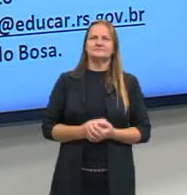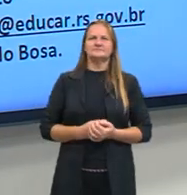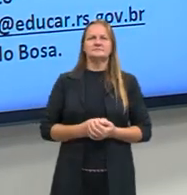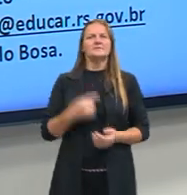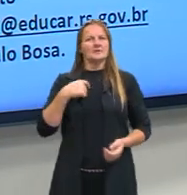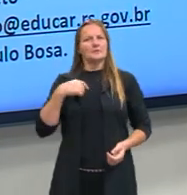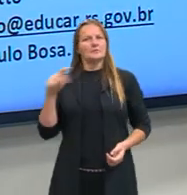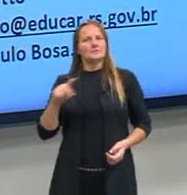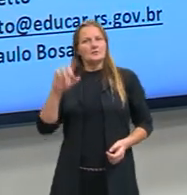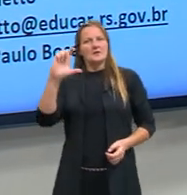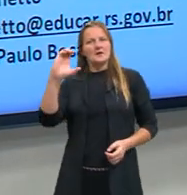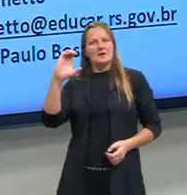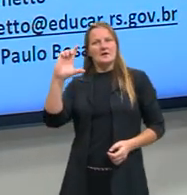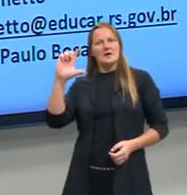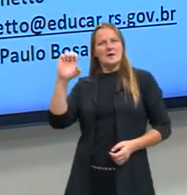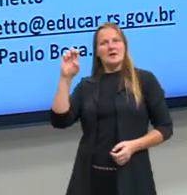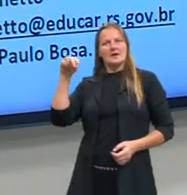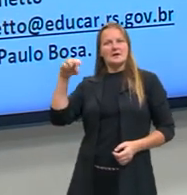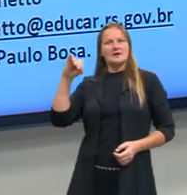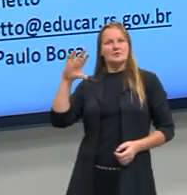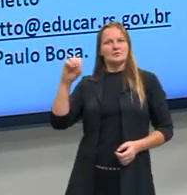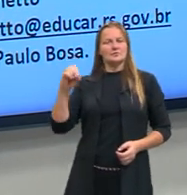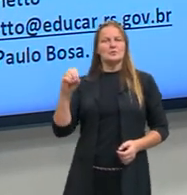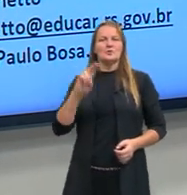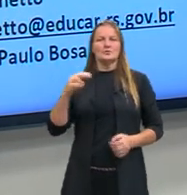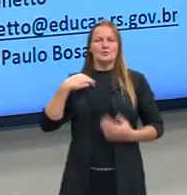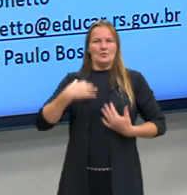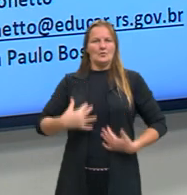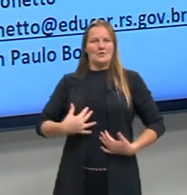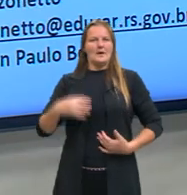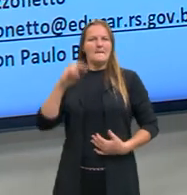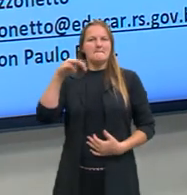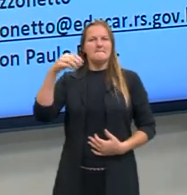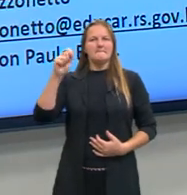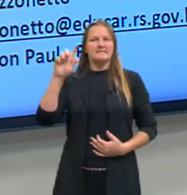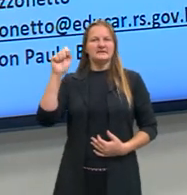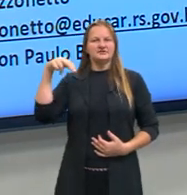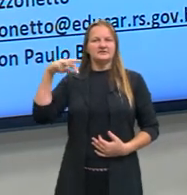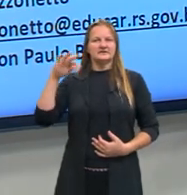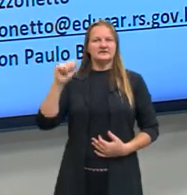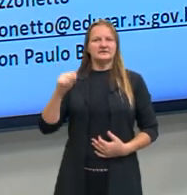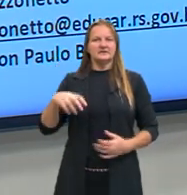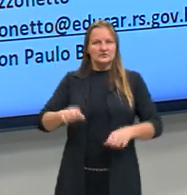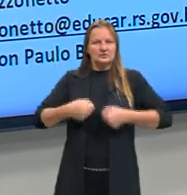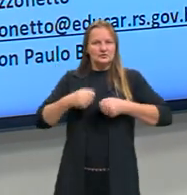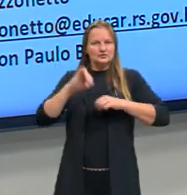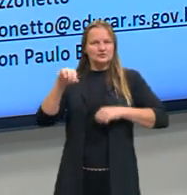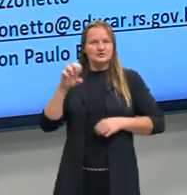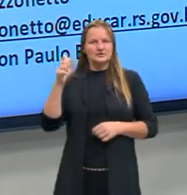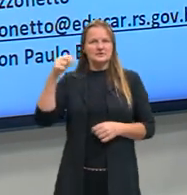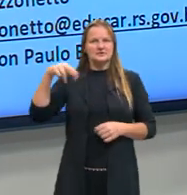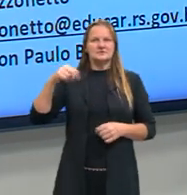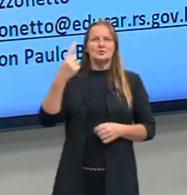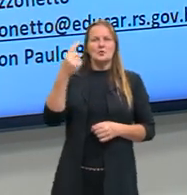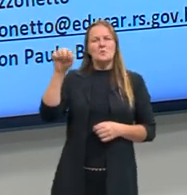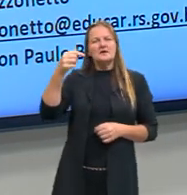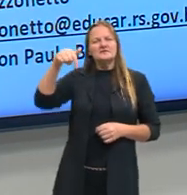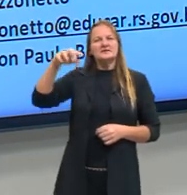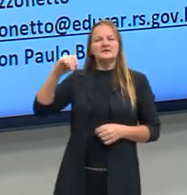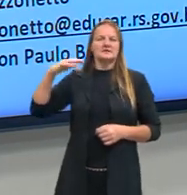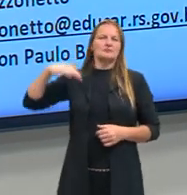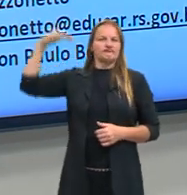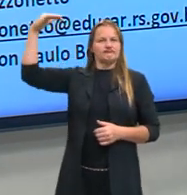eu sou professor crânio use uma camiseta Magenta calça jeans tem uma estatura mediana mais de 70